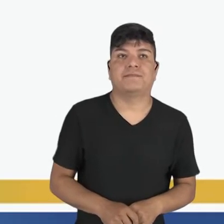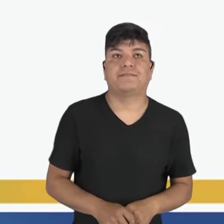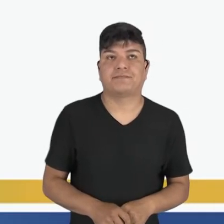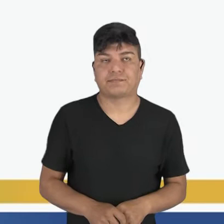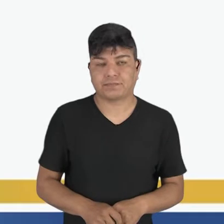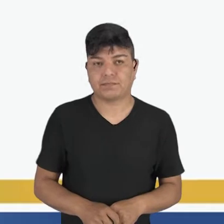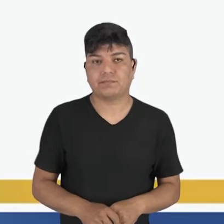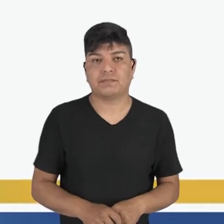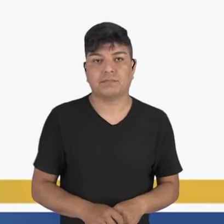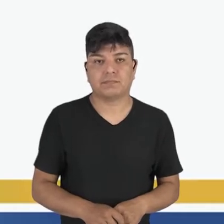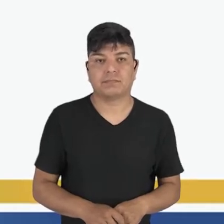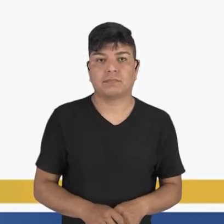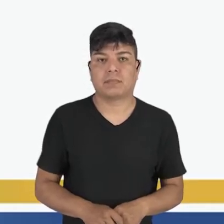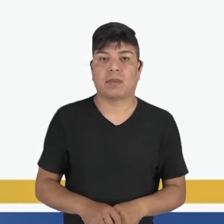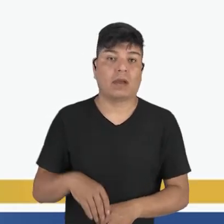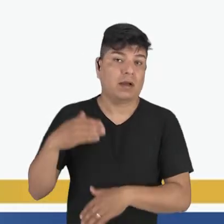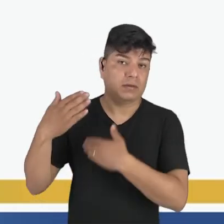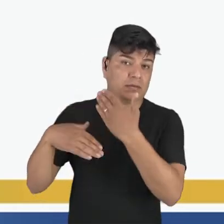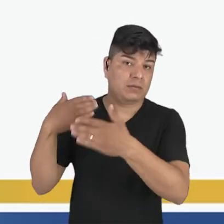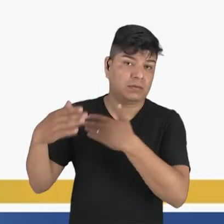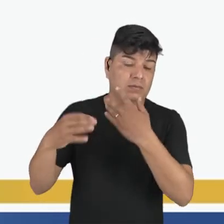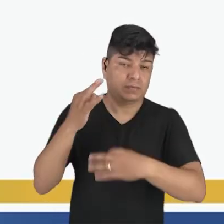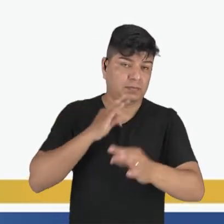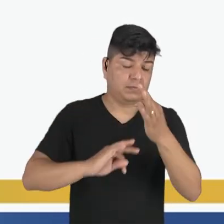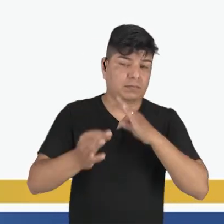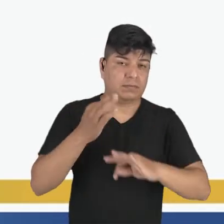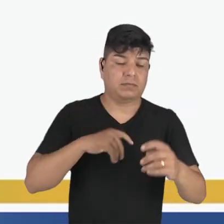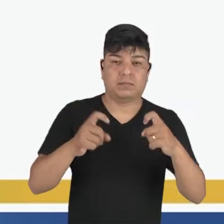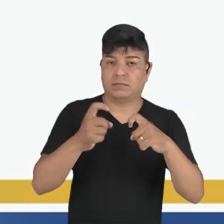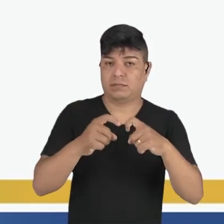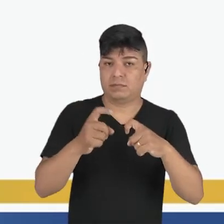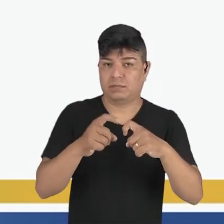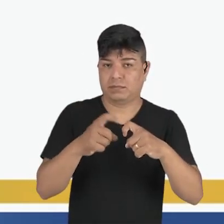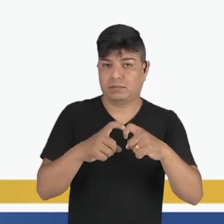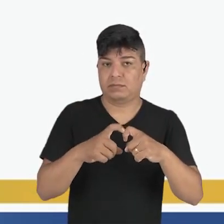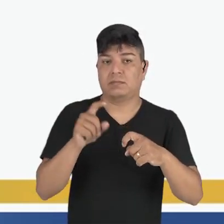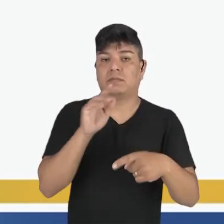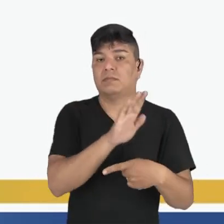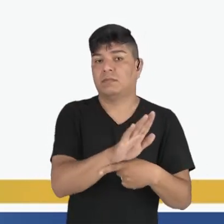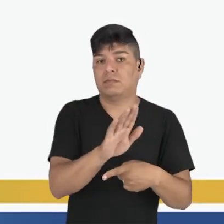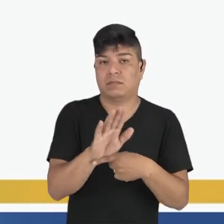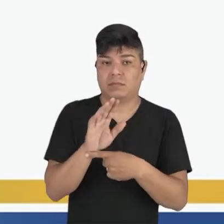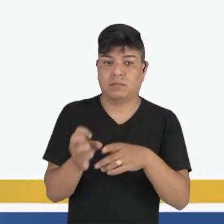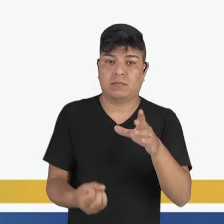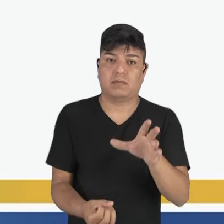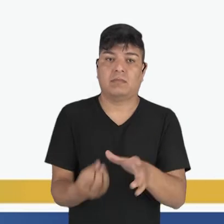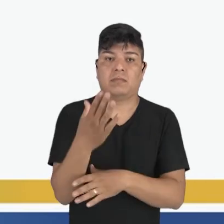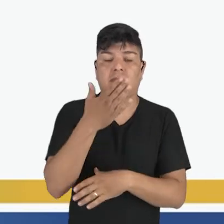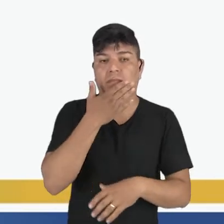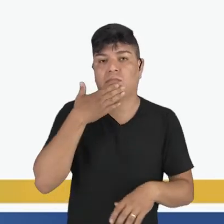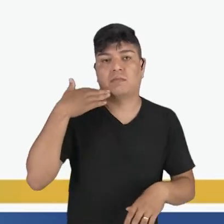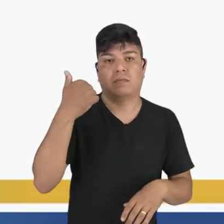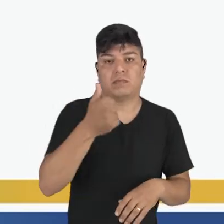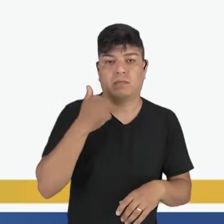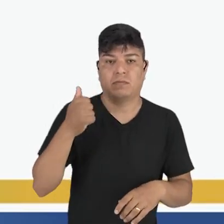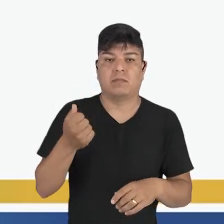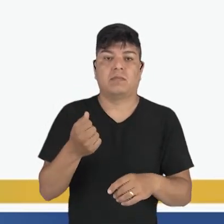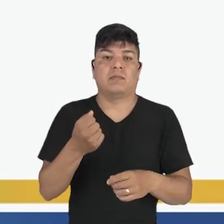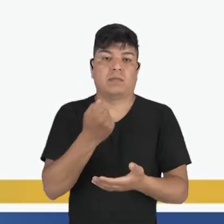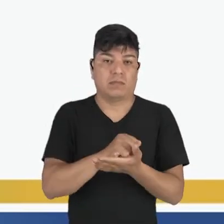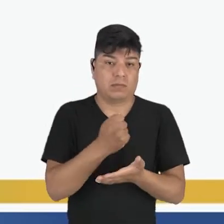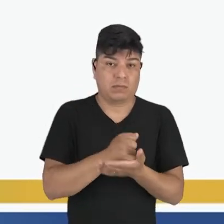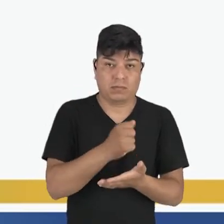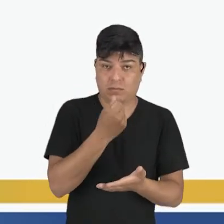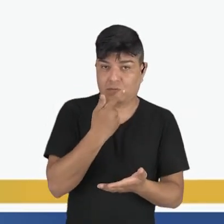Avanços tecnológicos na medicina, né? Na medicina, o avanço tecnológico contribuiu para a criação e aperfeiçoamento de medicamentos